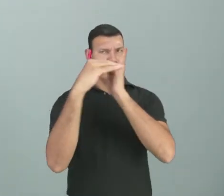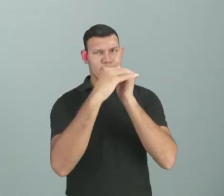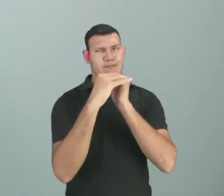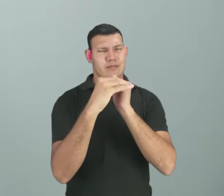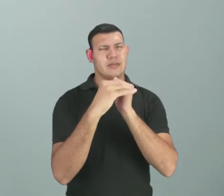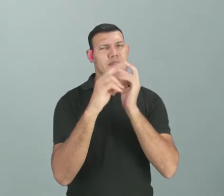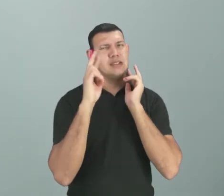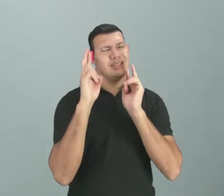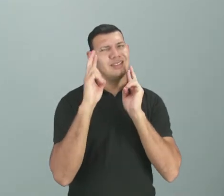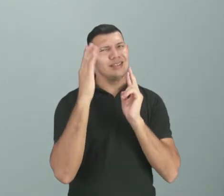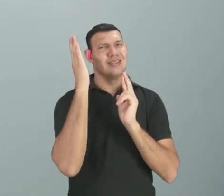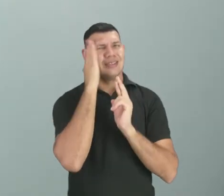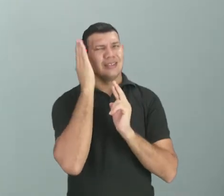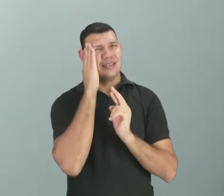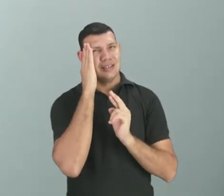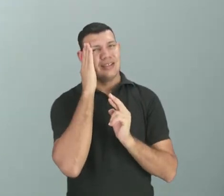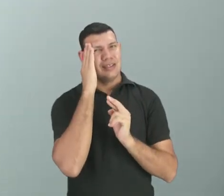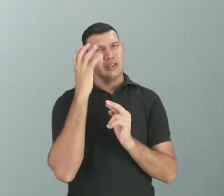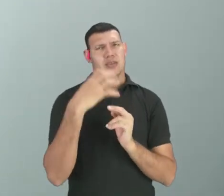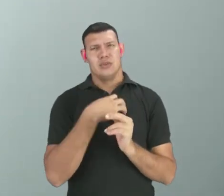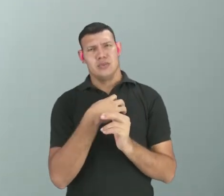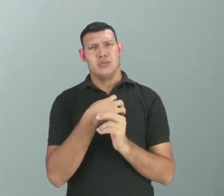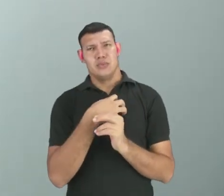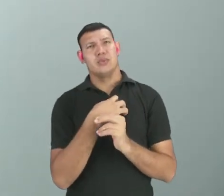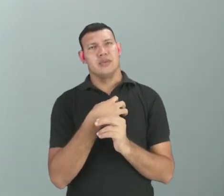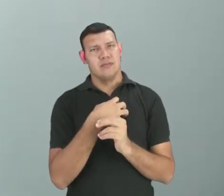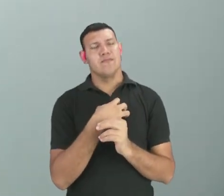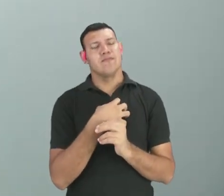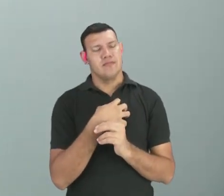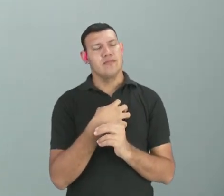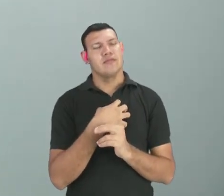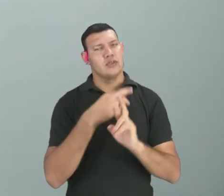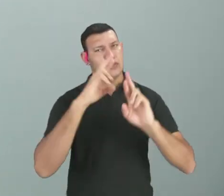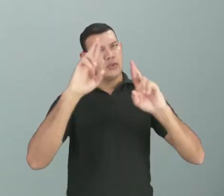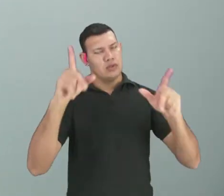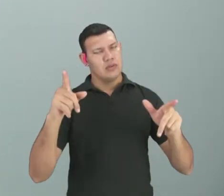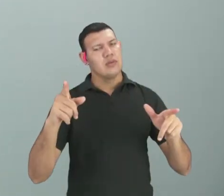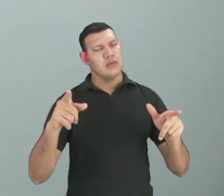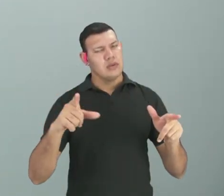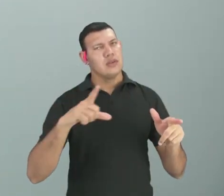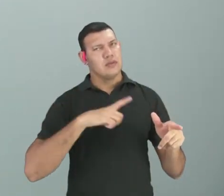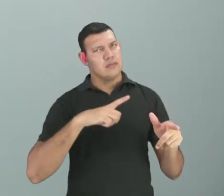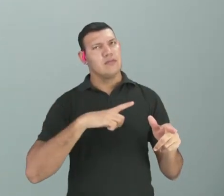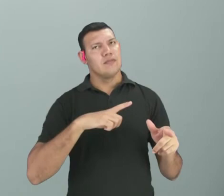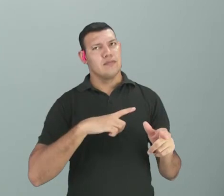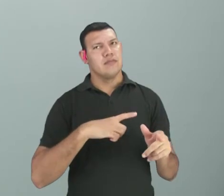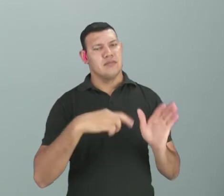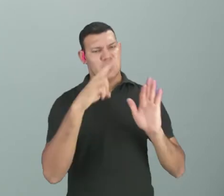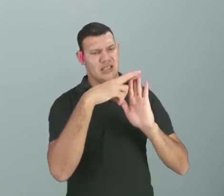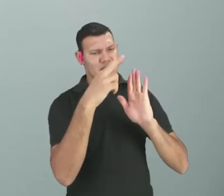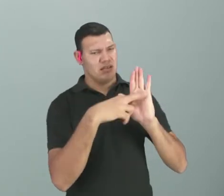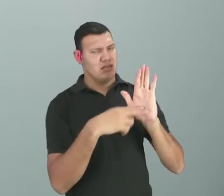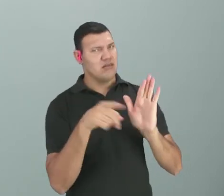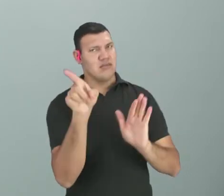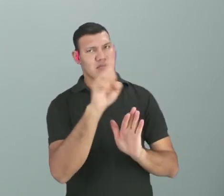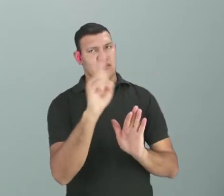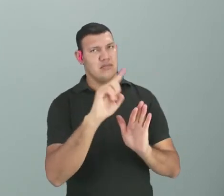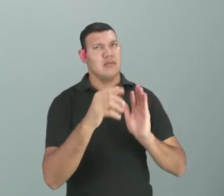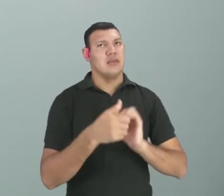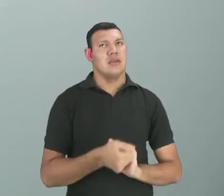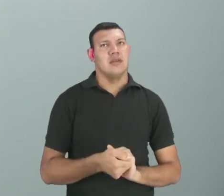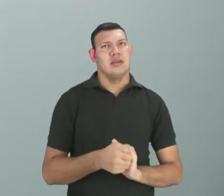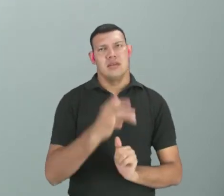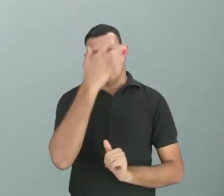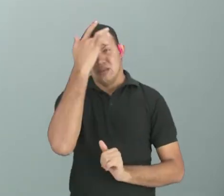entendido que os biotipos, eles fazem sim diferença dentro de algumas modalidades, mas que não é regra, por exemplo, que